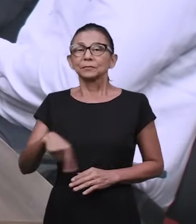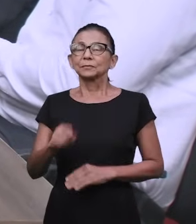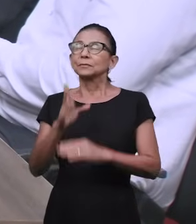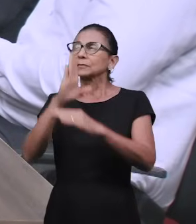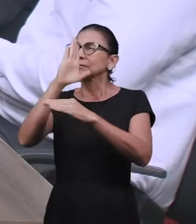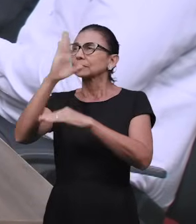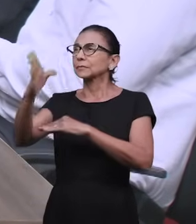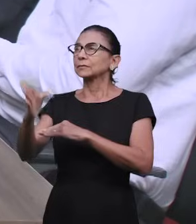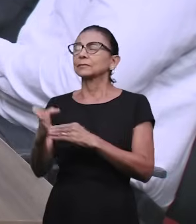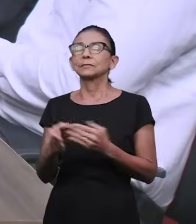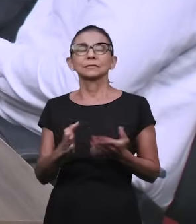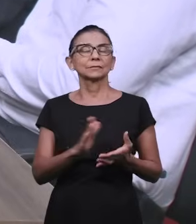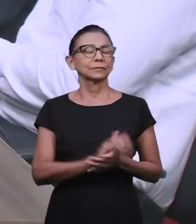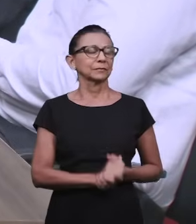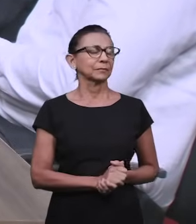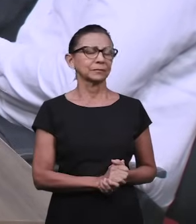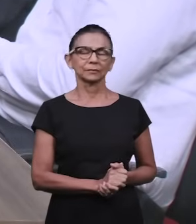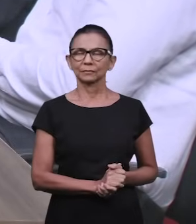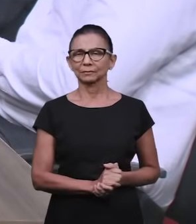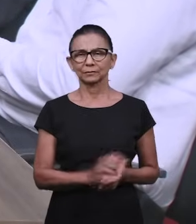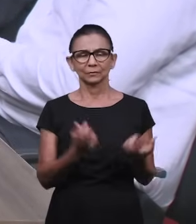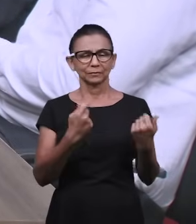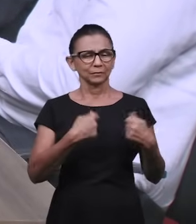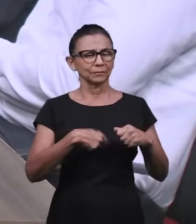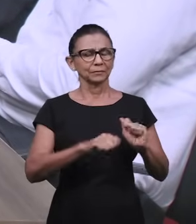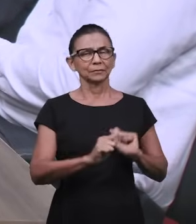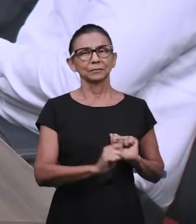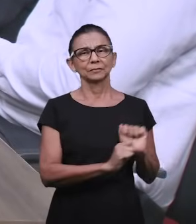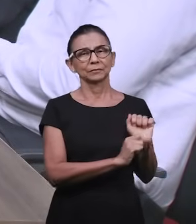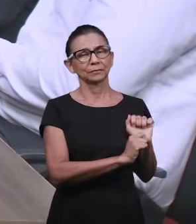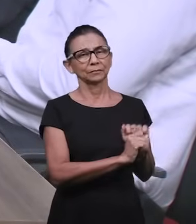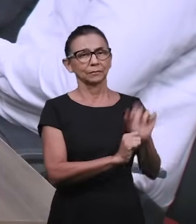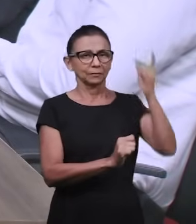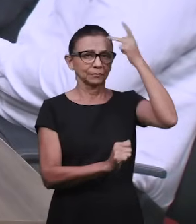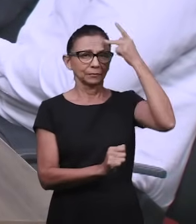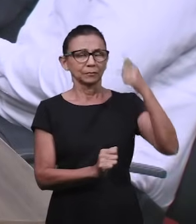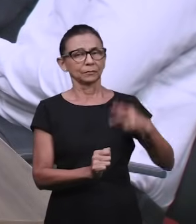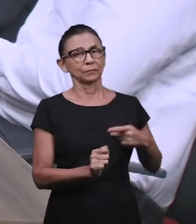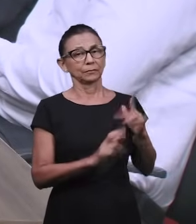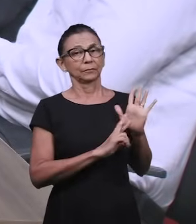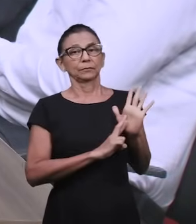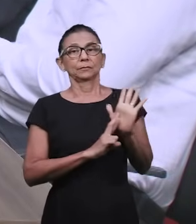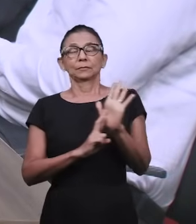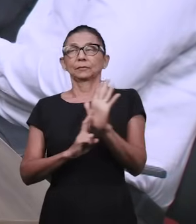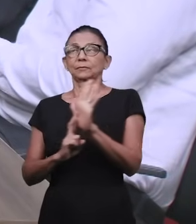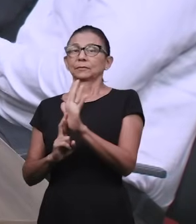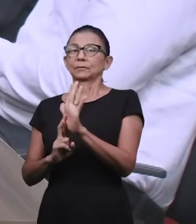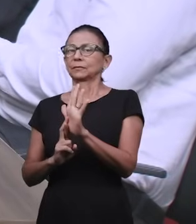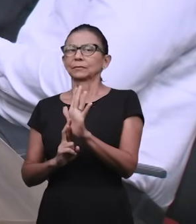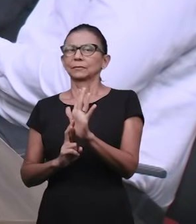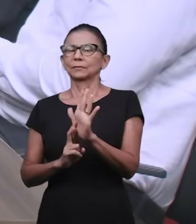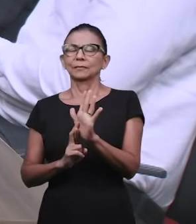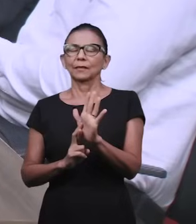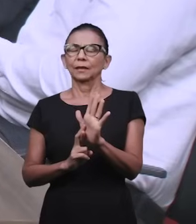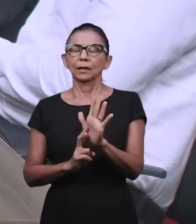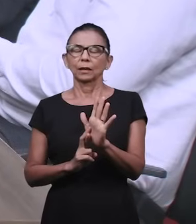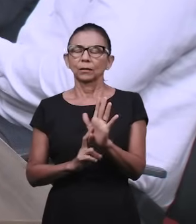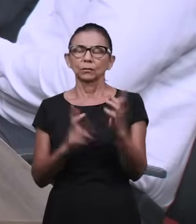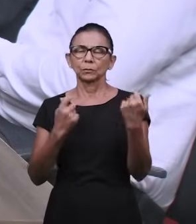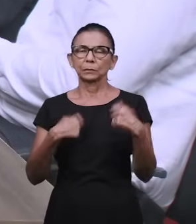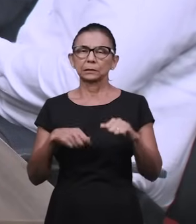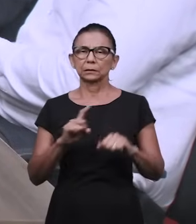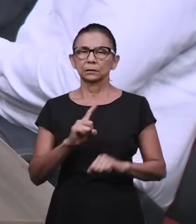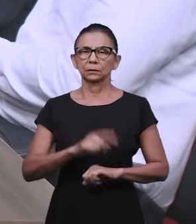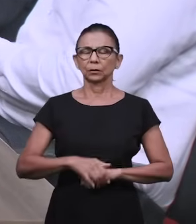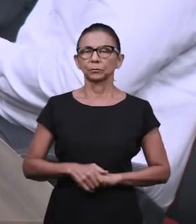dependemos de homem, não há um representante humano na terra que nós dependemos dele para